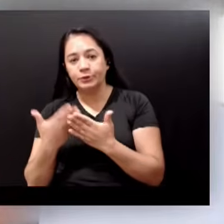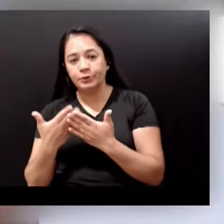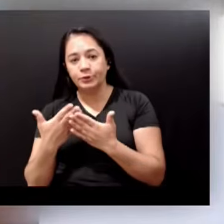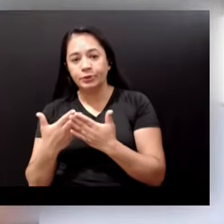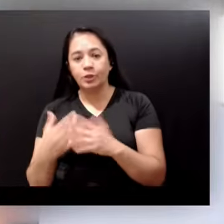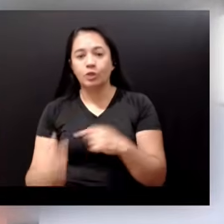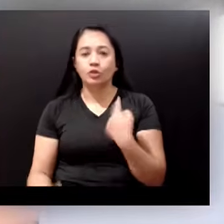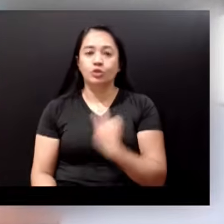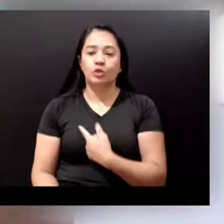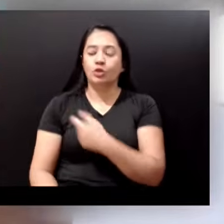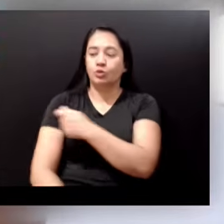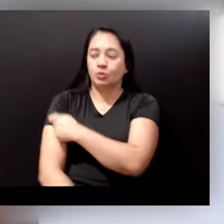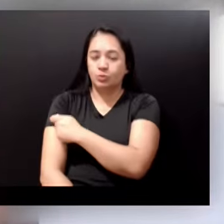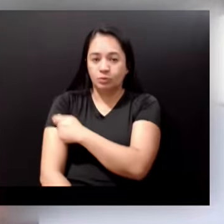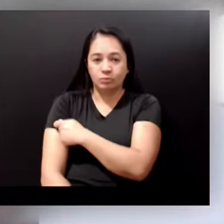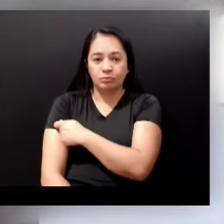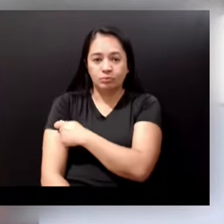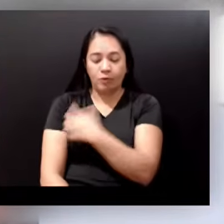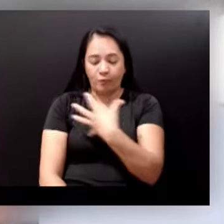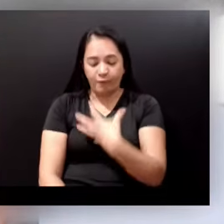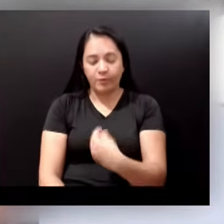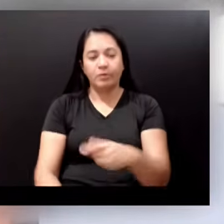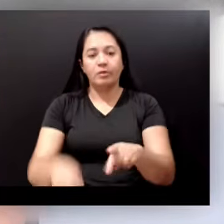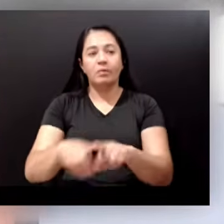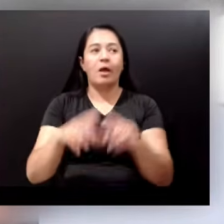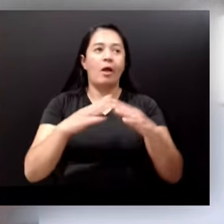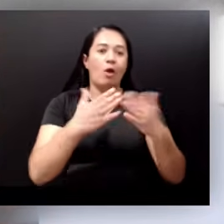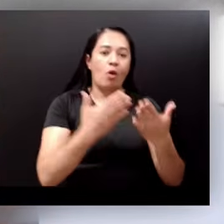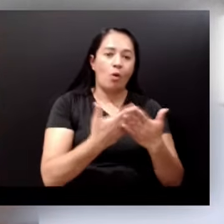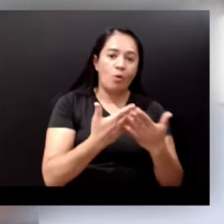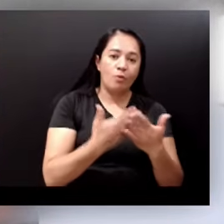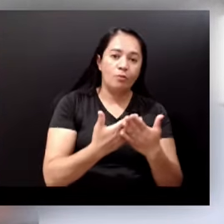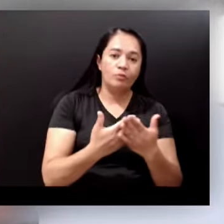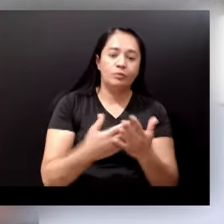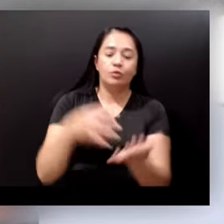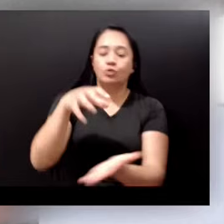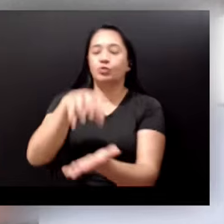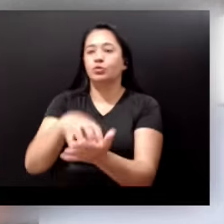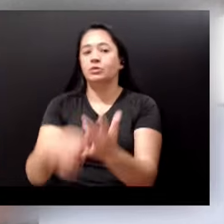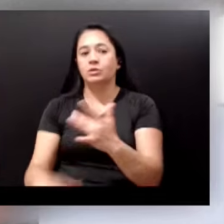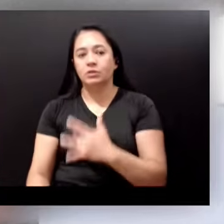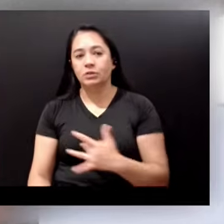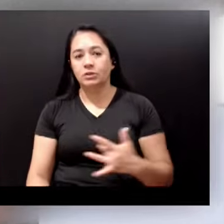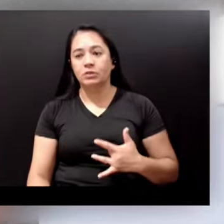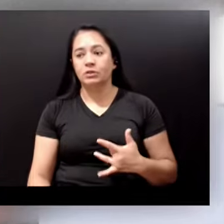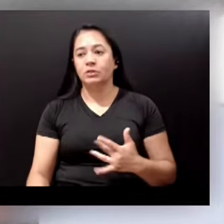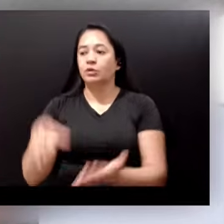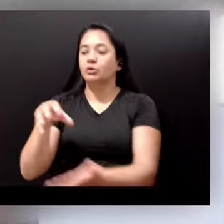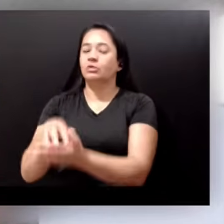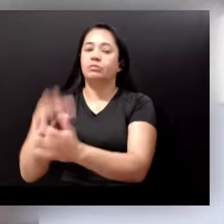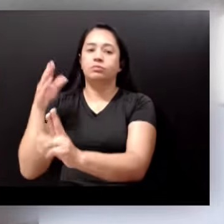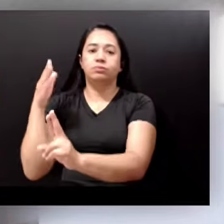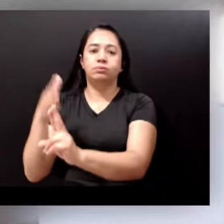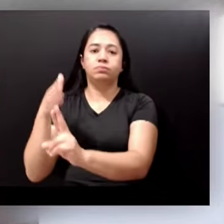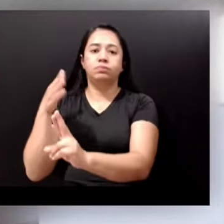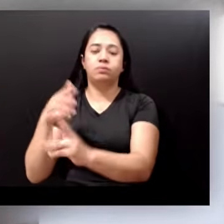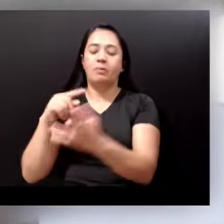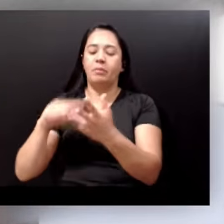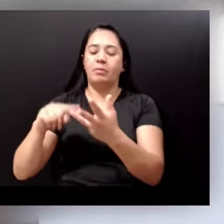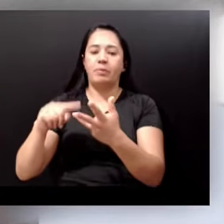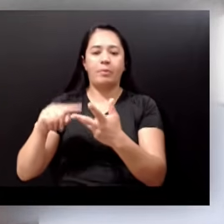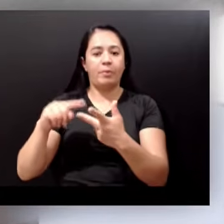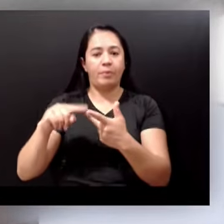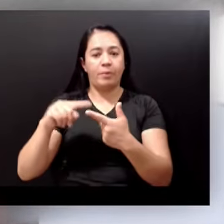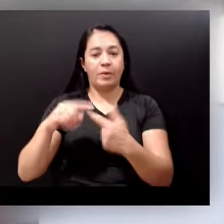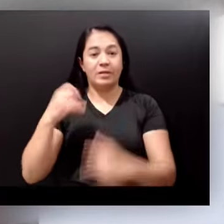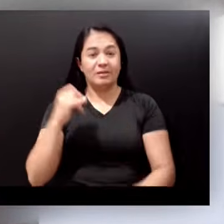passam, que é a escola, que são os centros de saúde, os centros de referência, as entidades, as instituições, se tiver uma atenção,